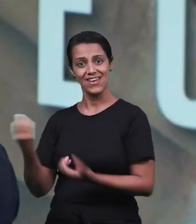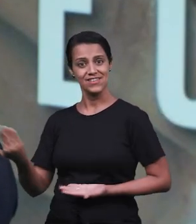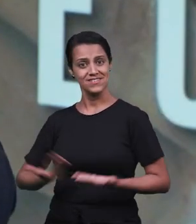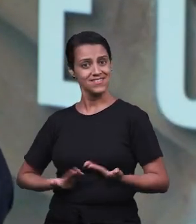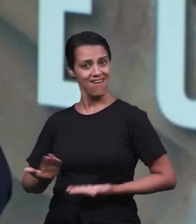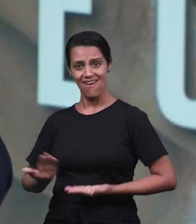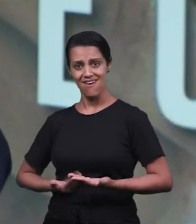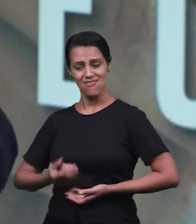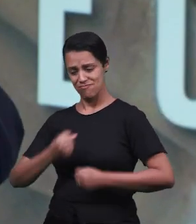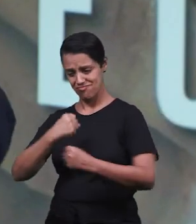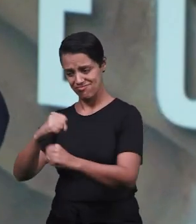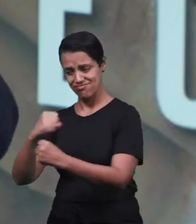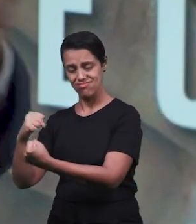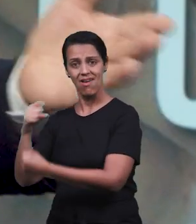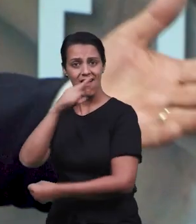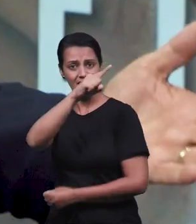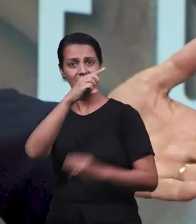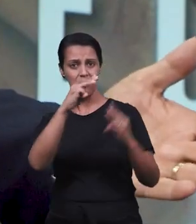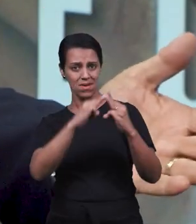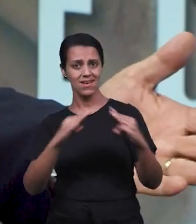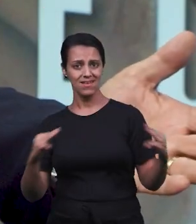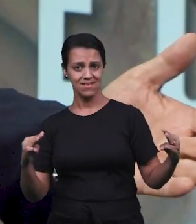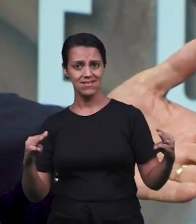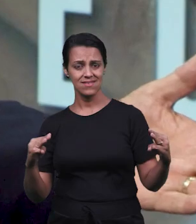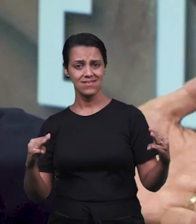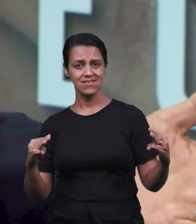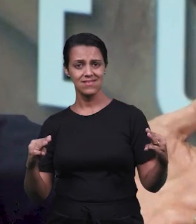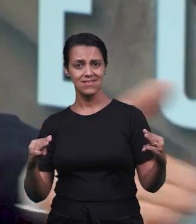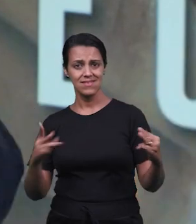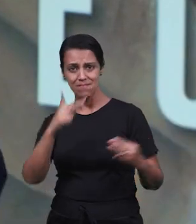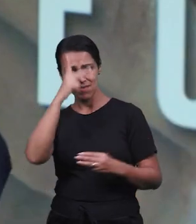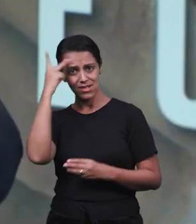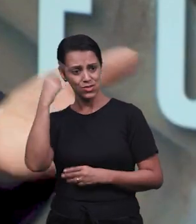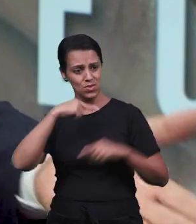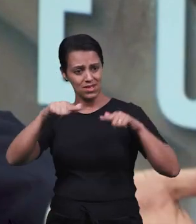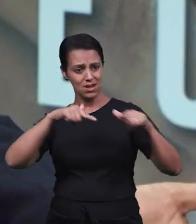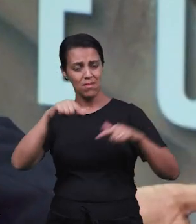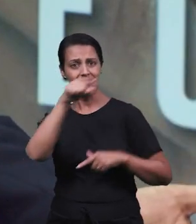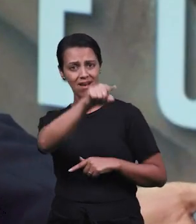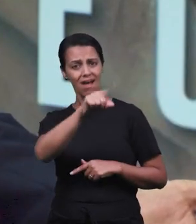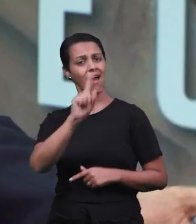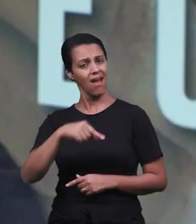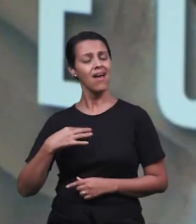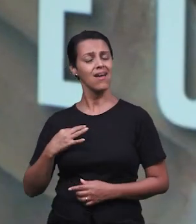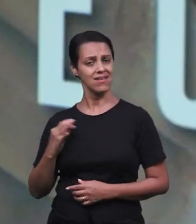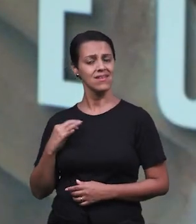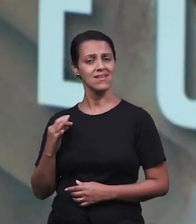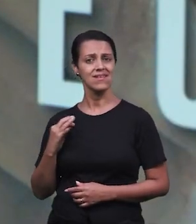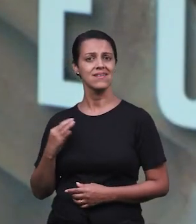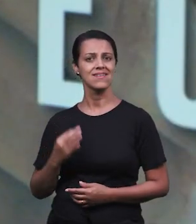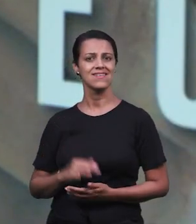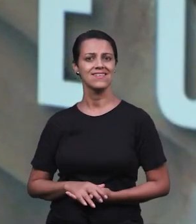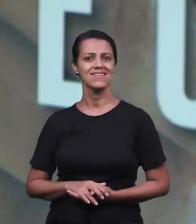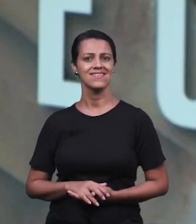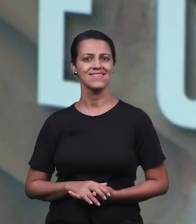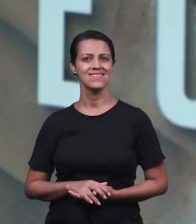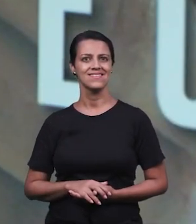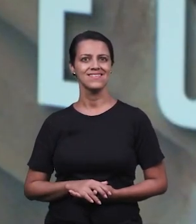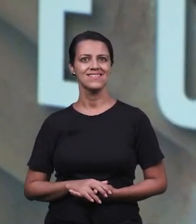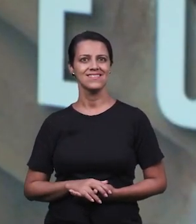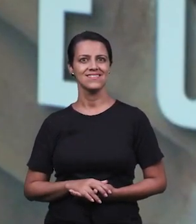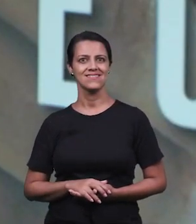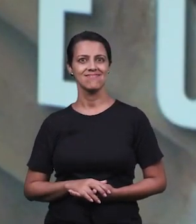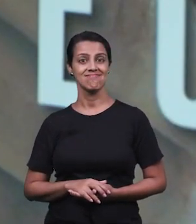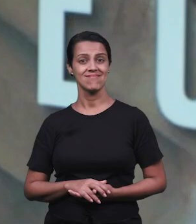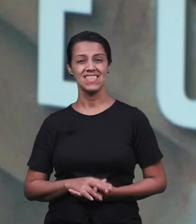nosso Manaim. Os trabalhadores são voluntários. Perfeitamente. E dá